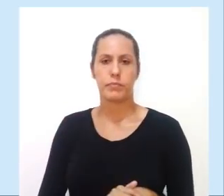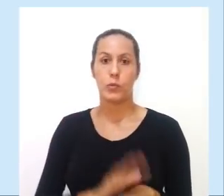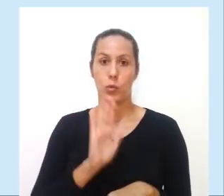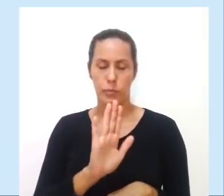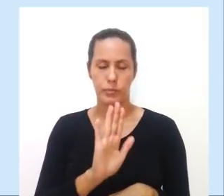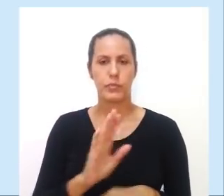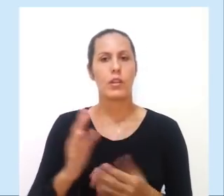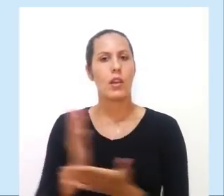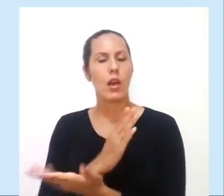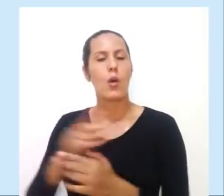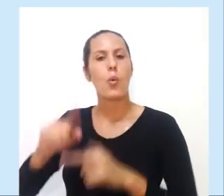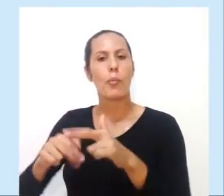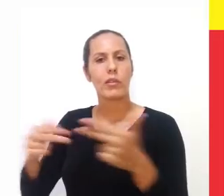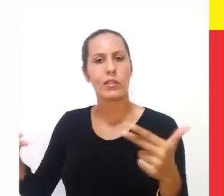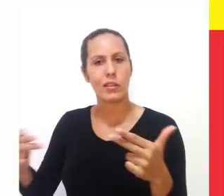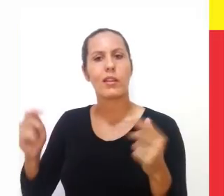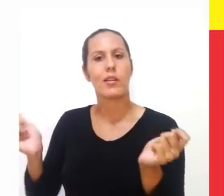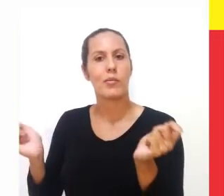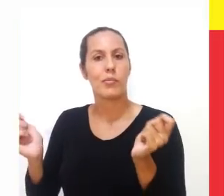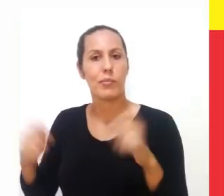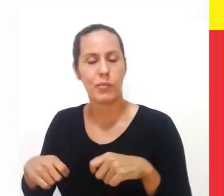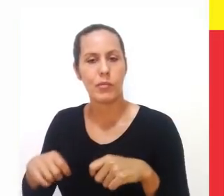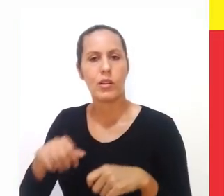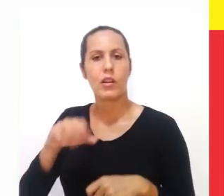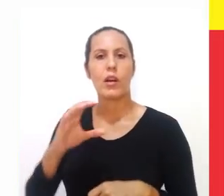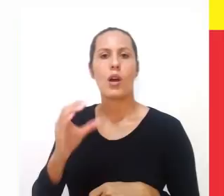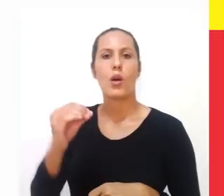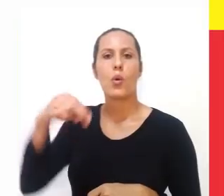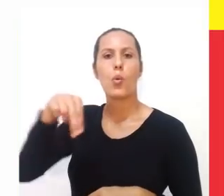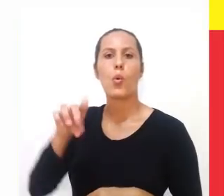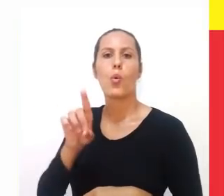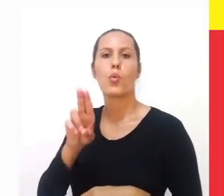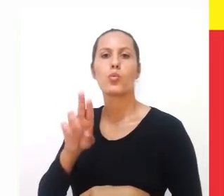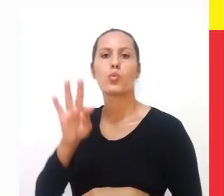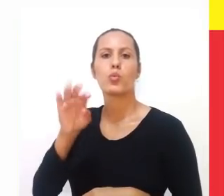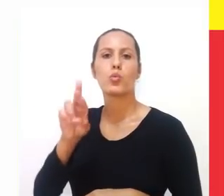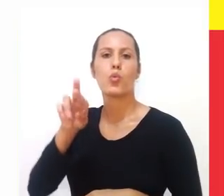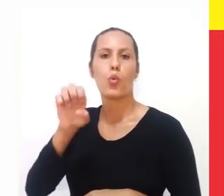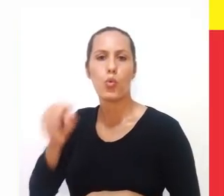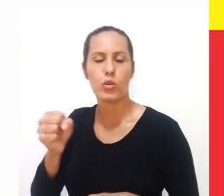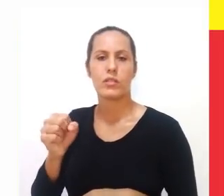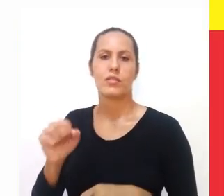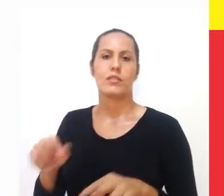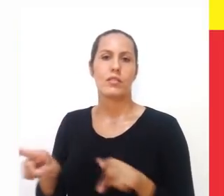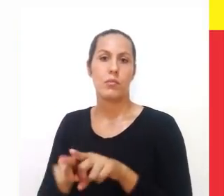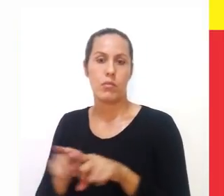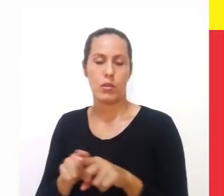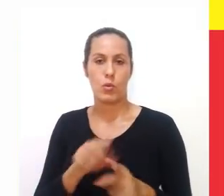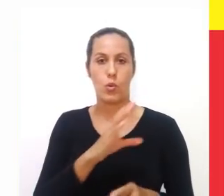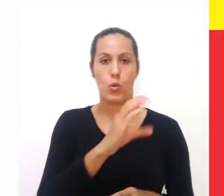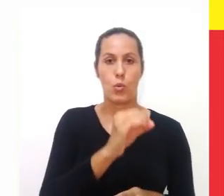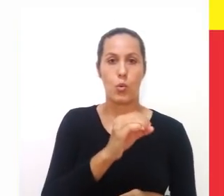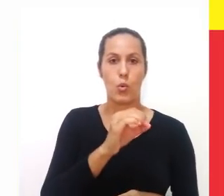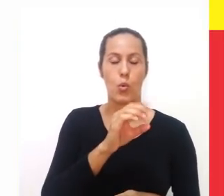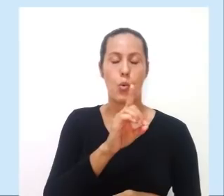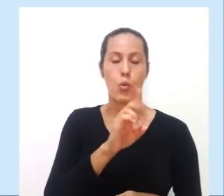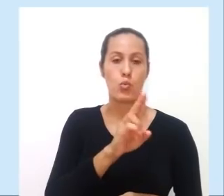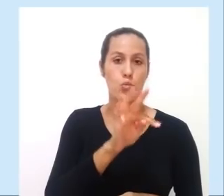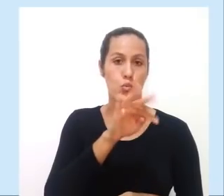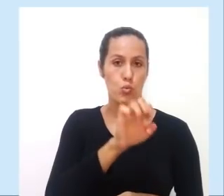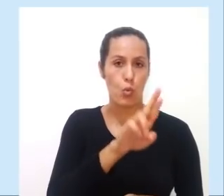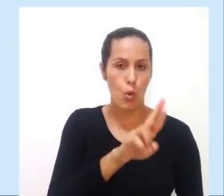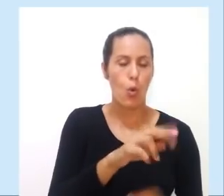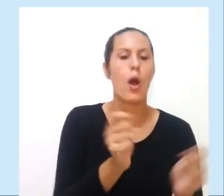Condutores e isolantes. São materiais que permitem as passagens dos elétrons, ou seja, da corrente elétrica. No caso, o condutor.